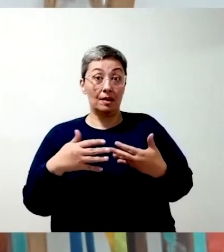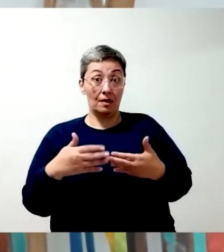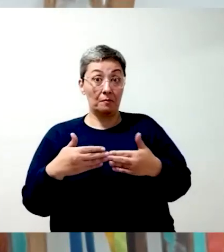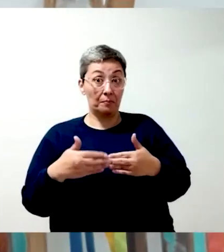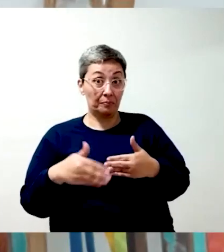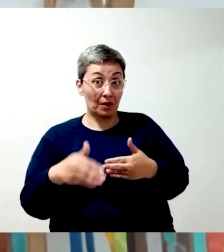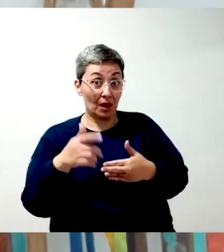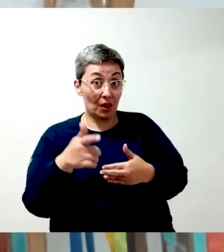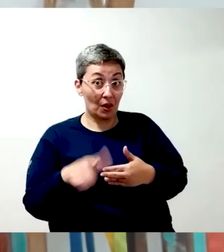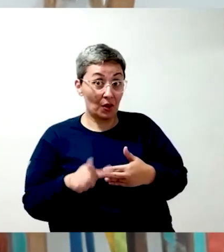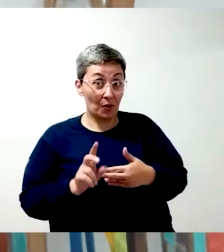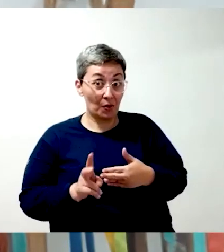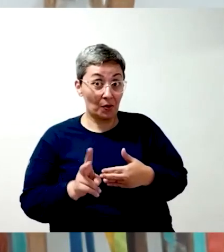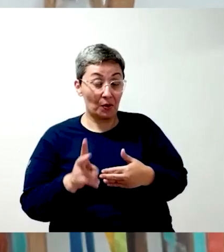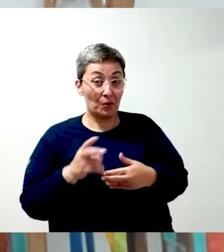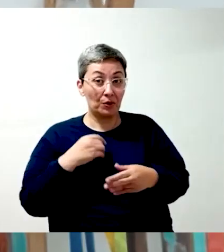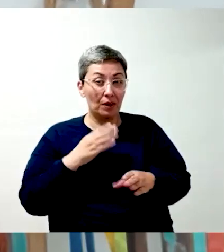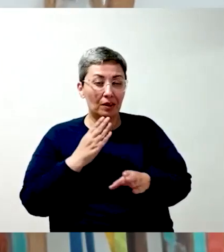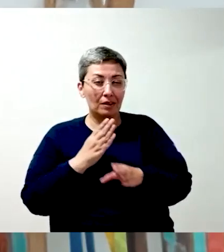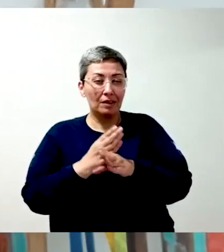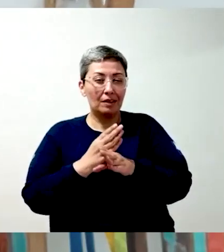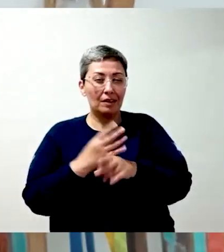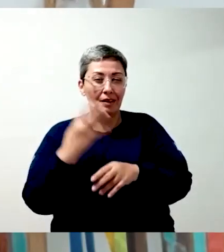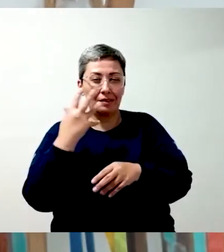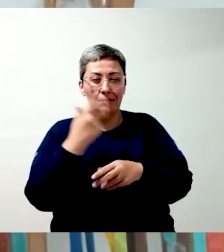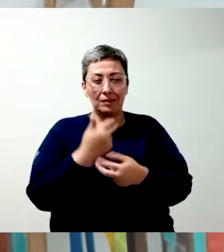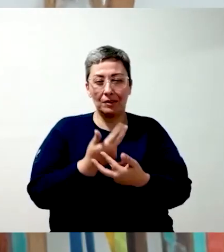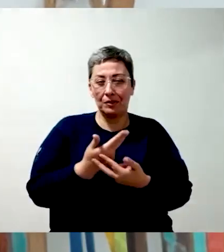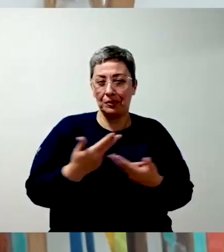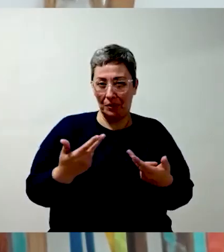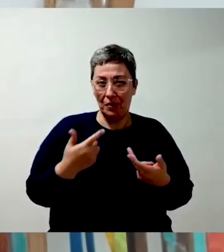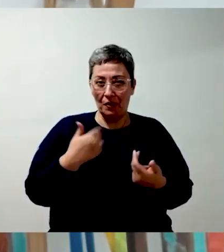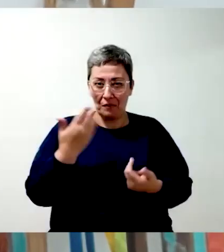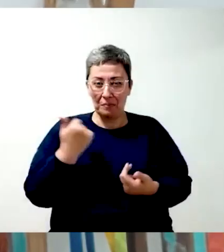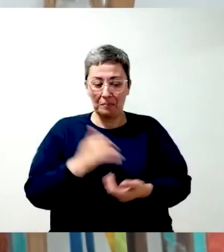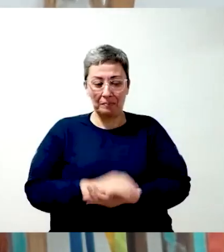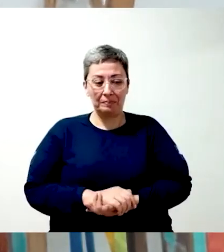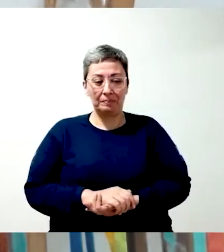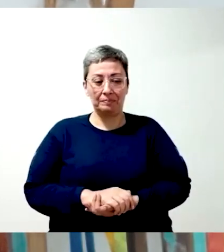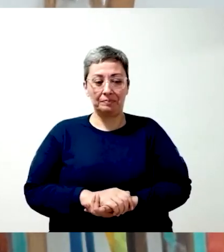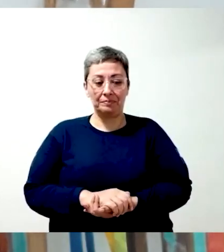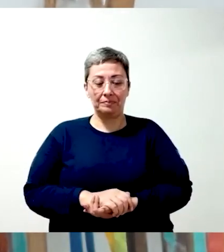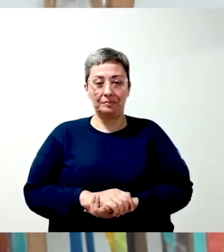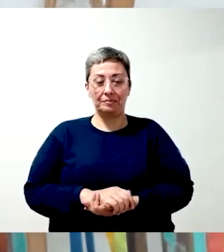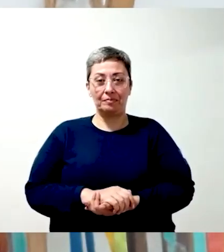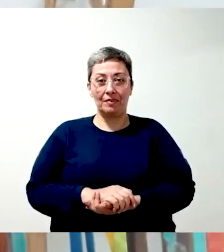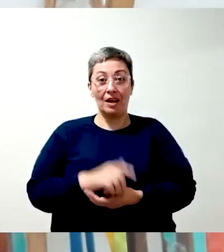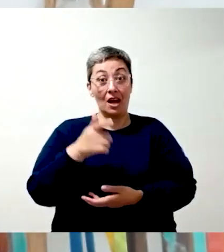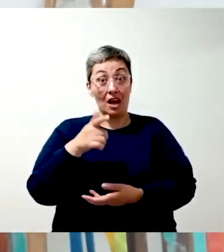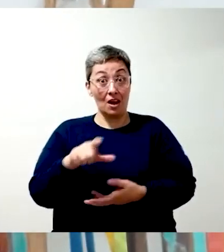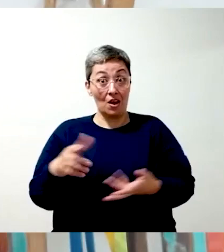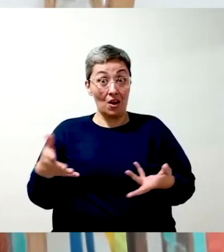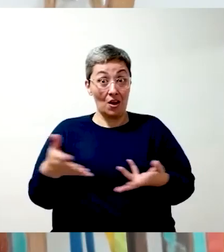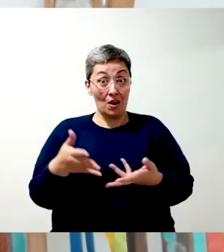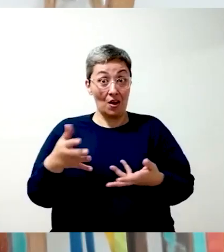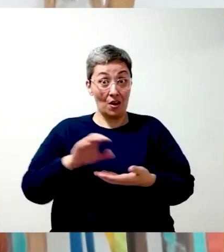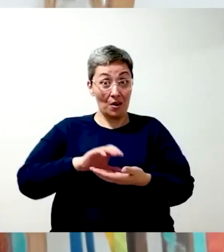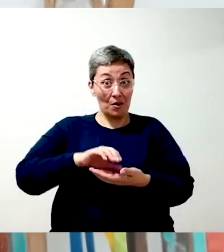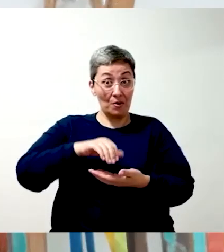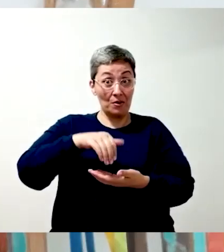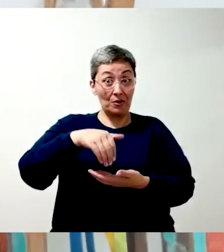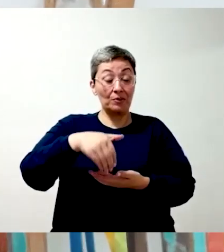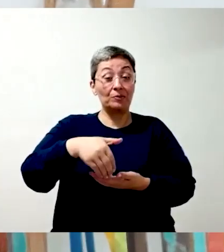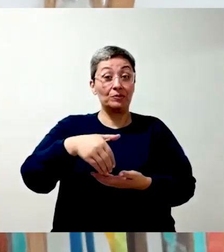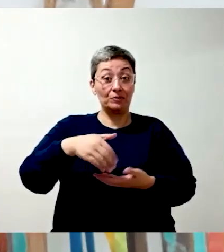Vamos continuar descobrindo coisas bonitas? Vamos? Nós vamos agora para o